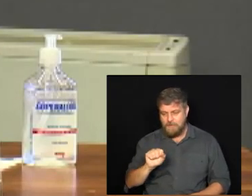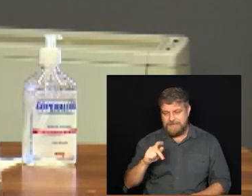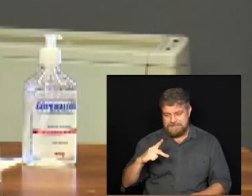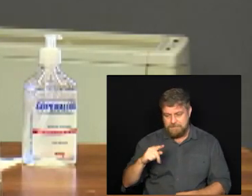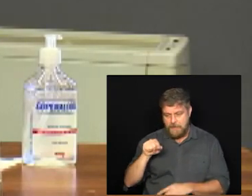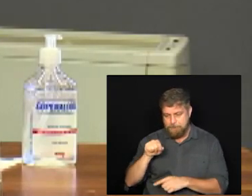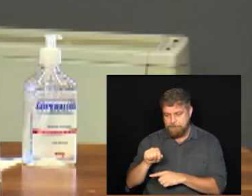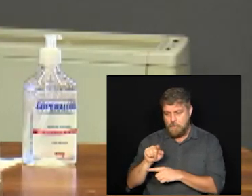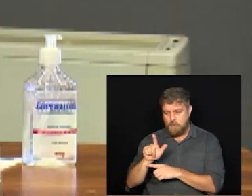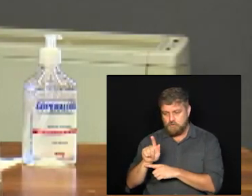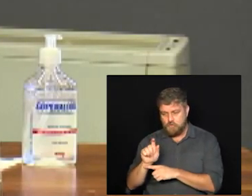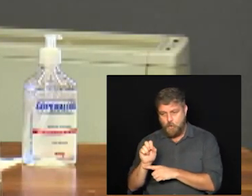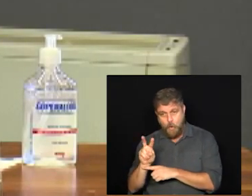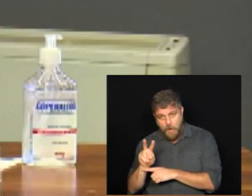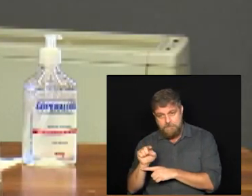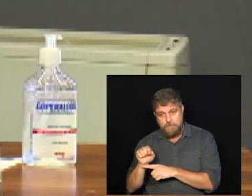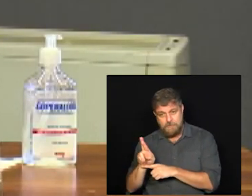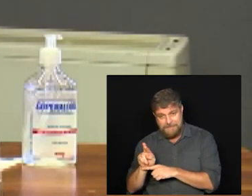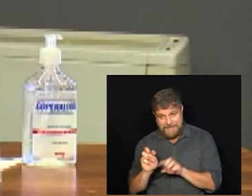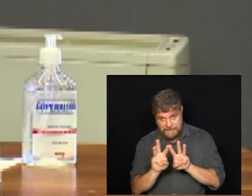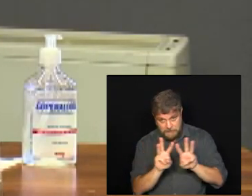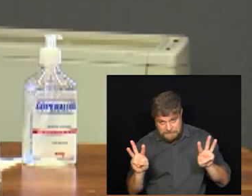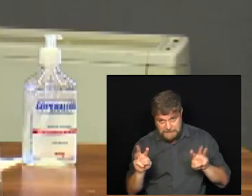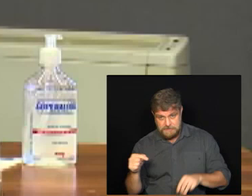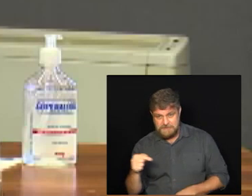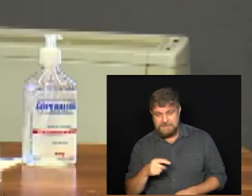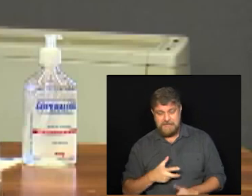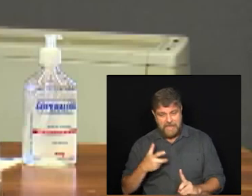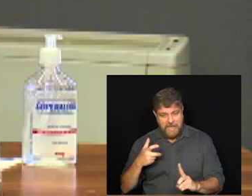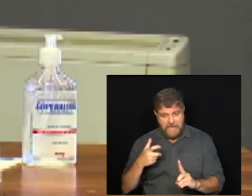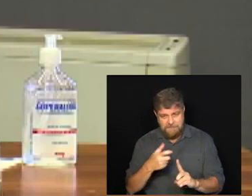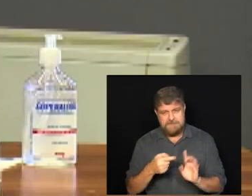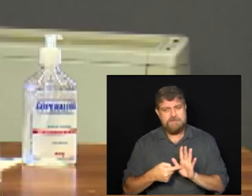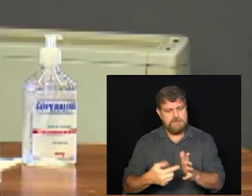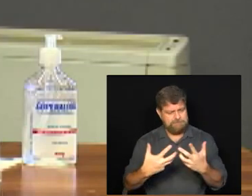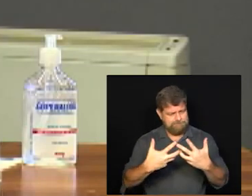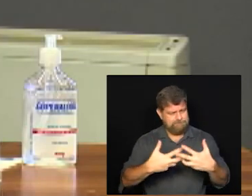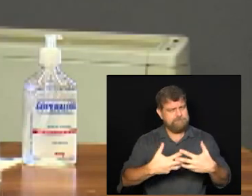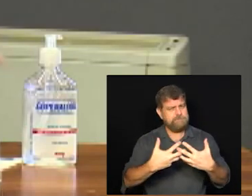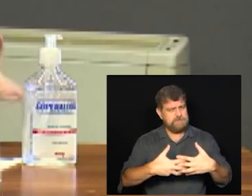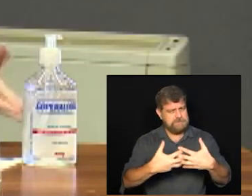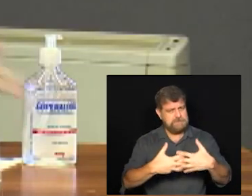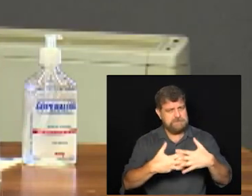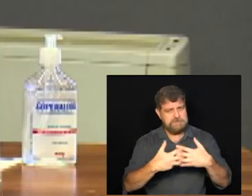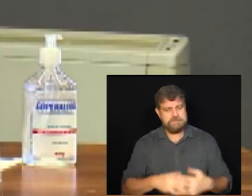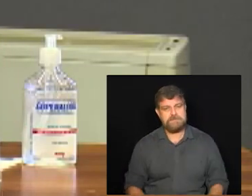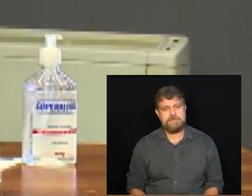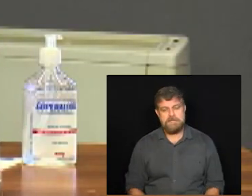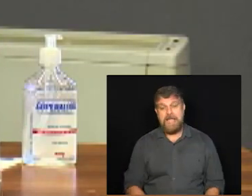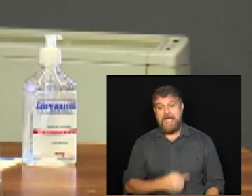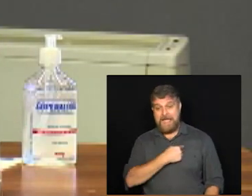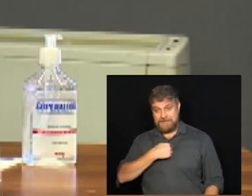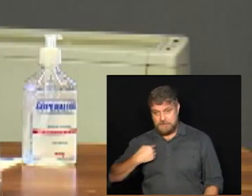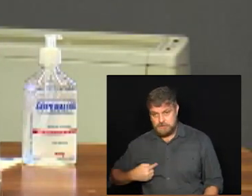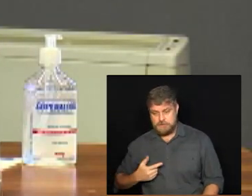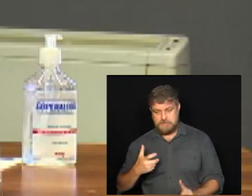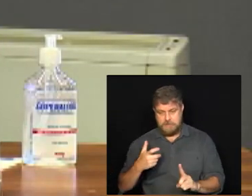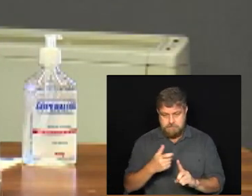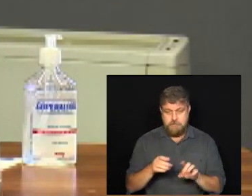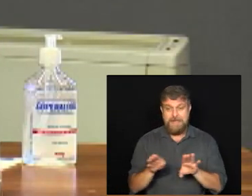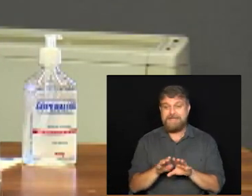vacina.campinas.sp.gov.br e a vacina, ela tem mostrado muita eficiência, tanto a Coronavac quanto